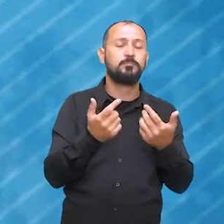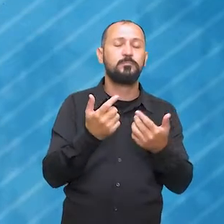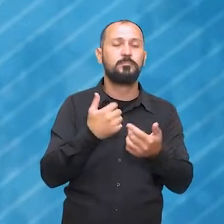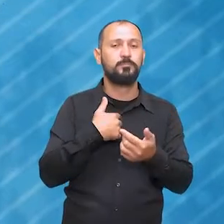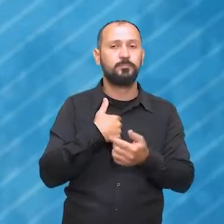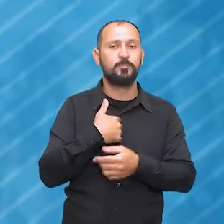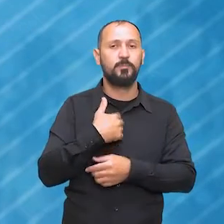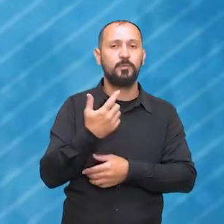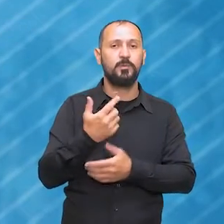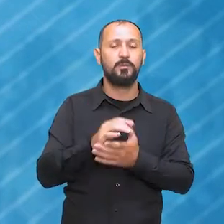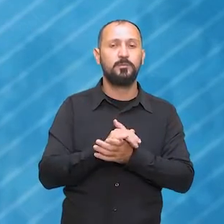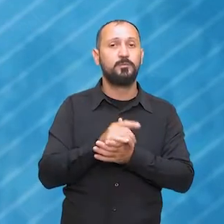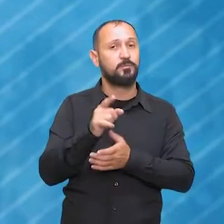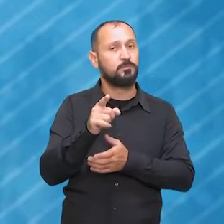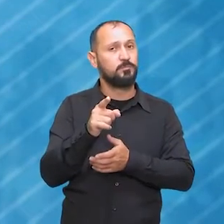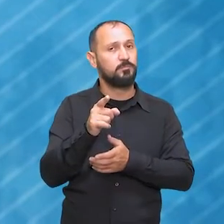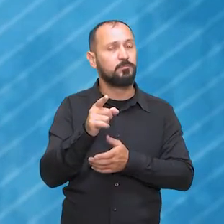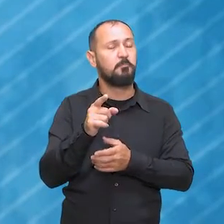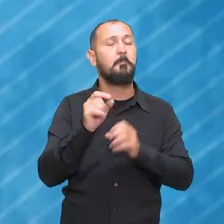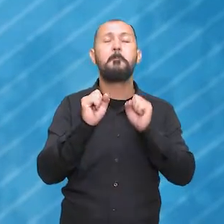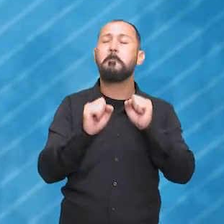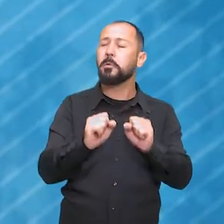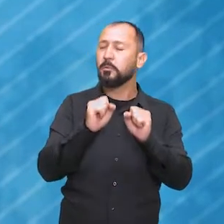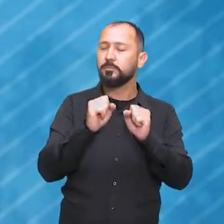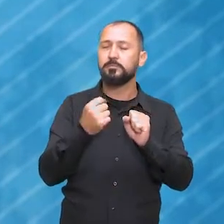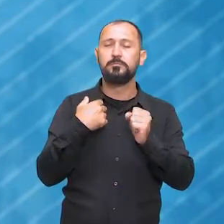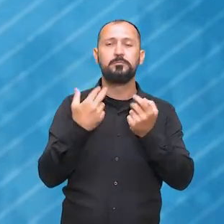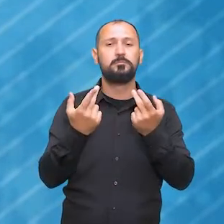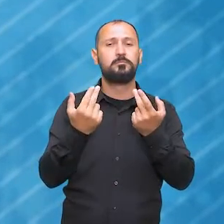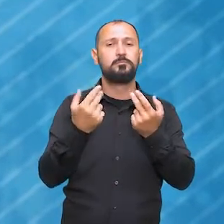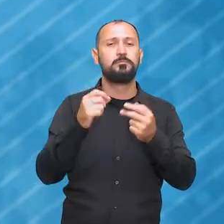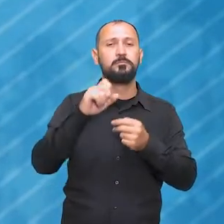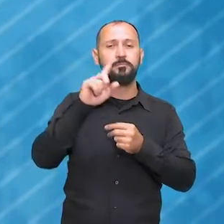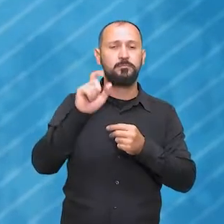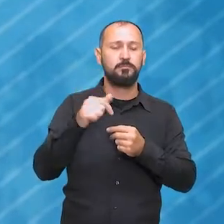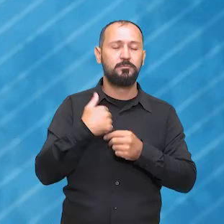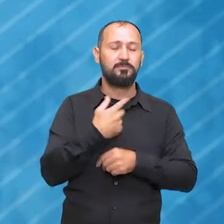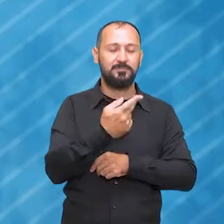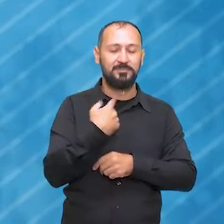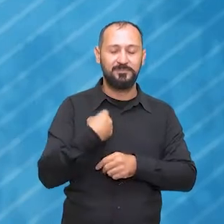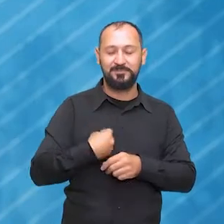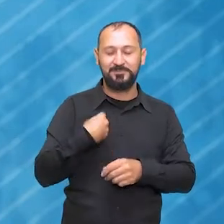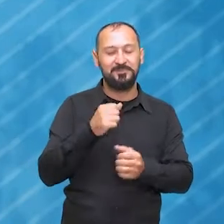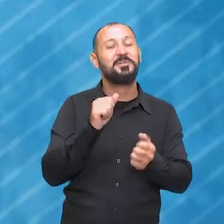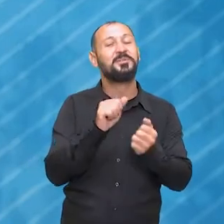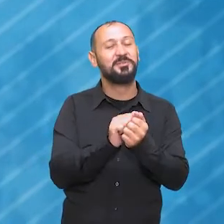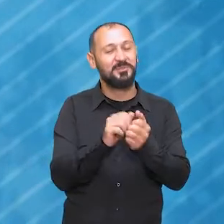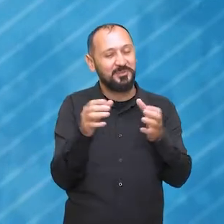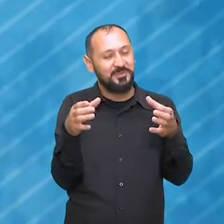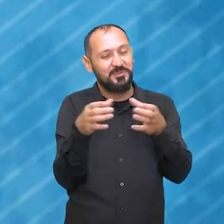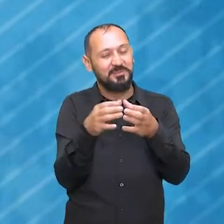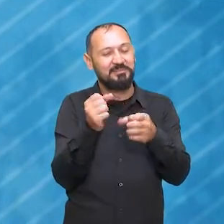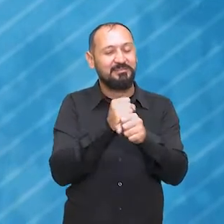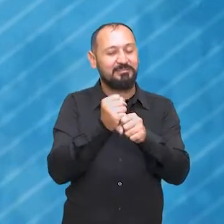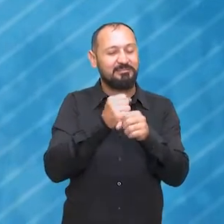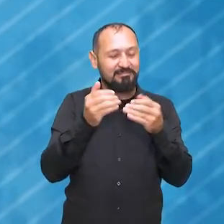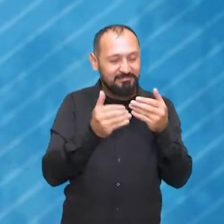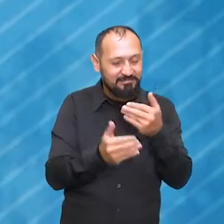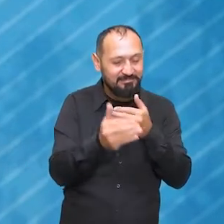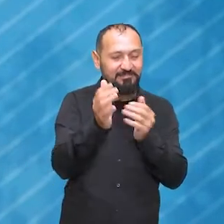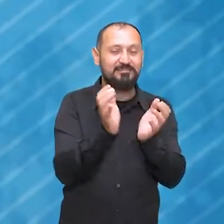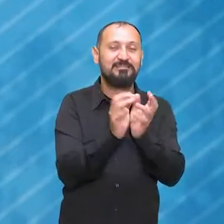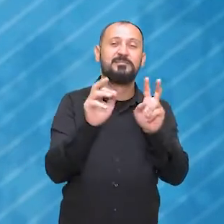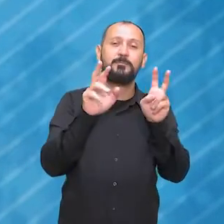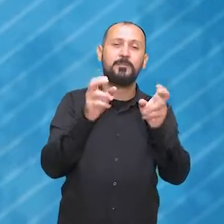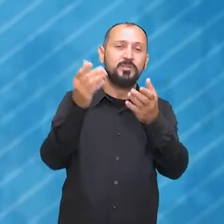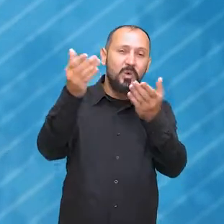casa de vocês e são trabalhos que eu particularmente, você também, somos quase que suspeitos em dizer, porque